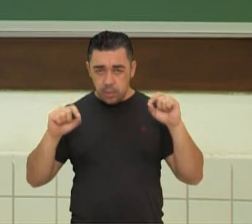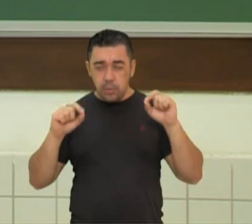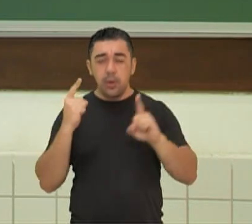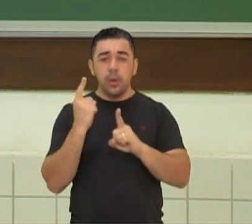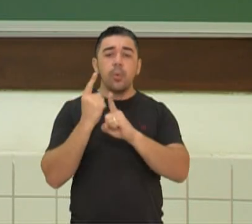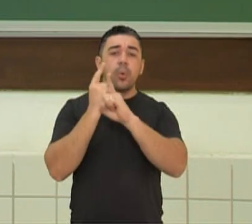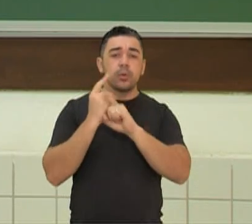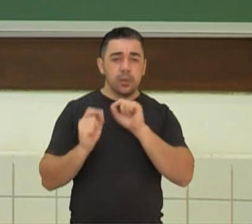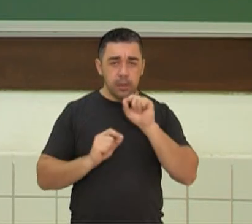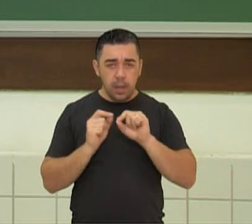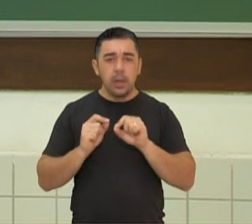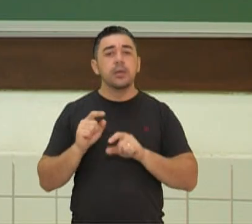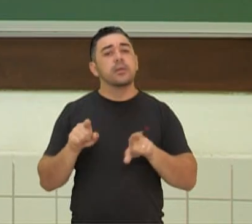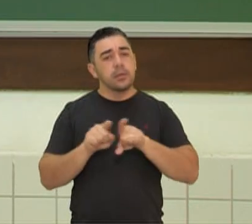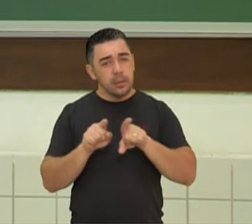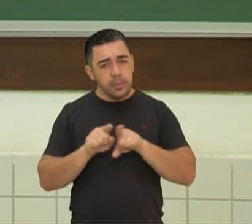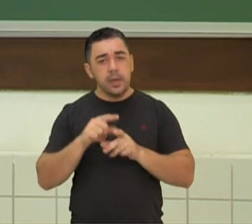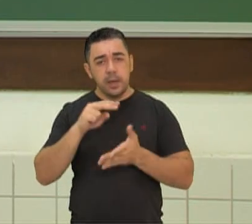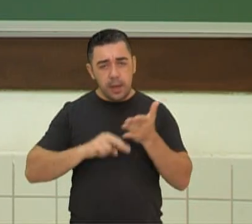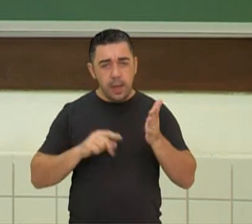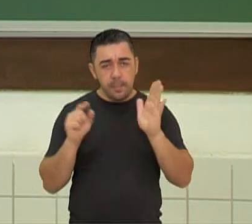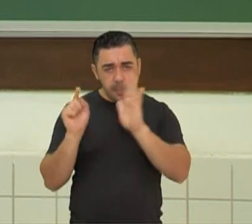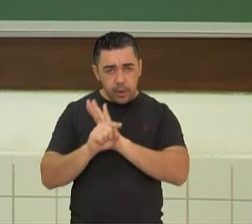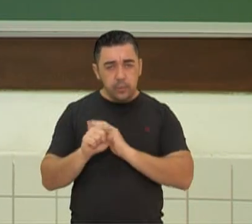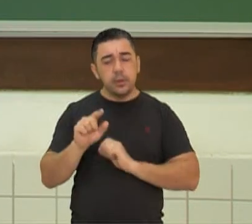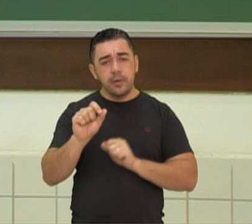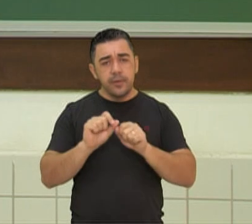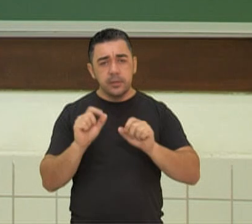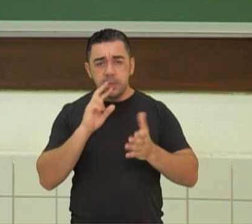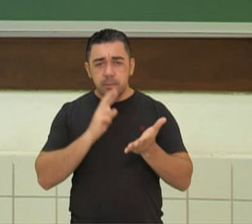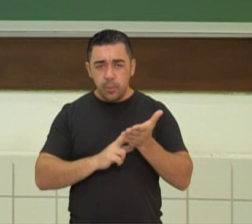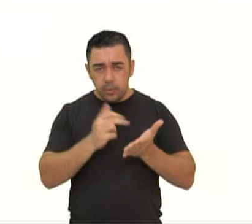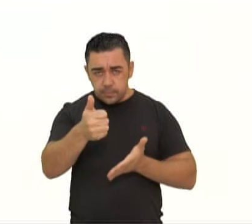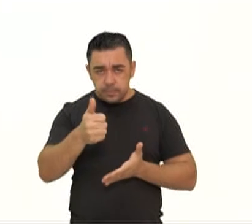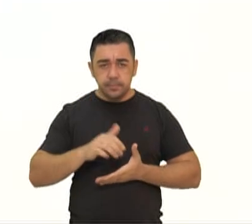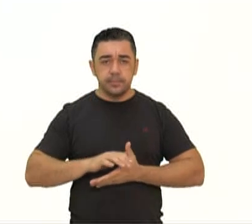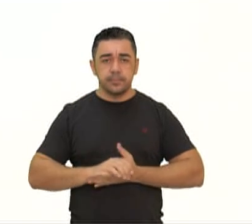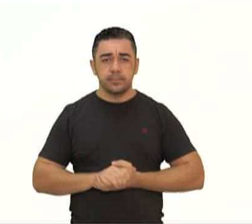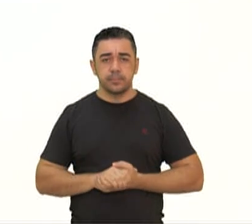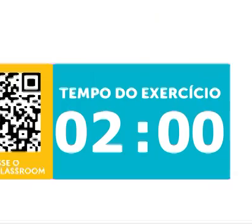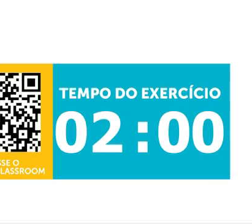tá? Possam fazer a releitura da nossa pergunta e concluírem a resposta.